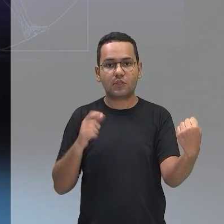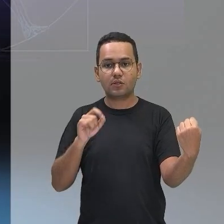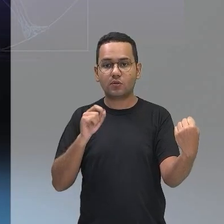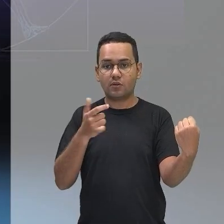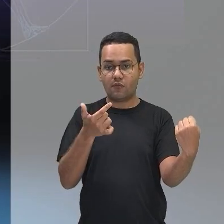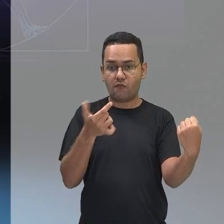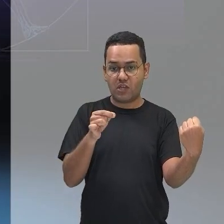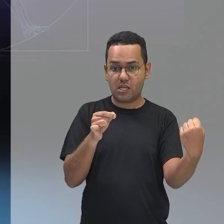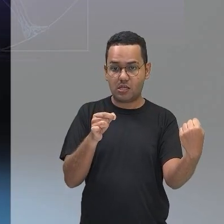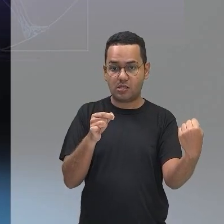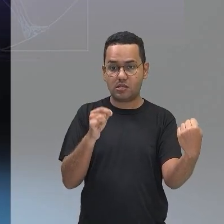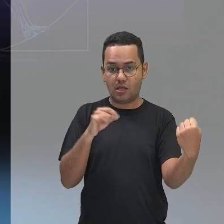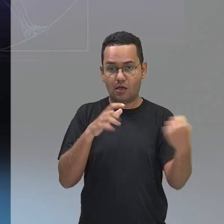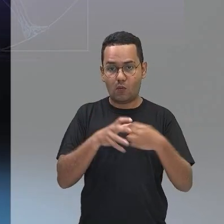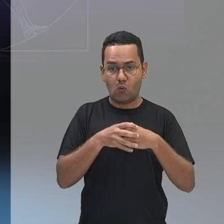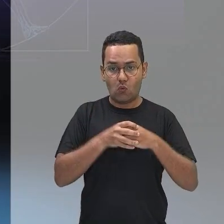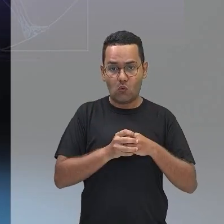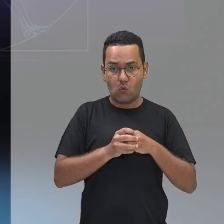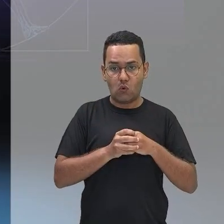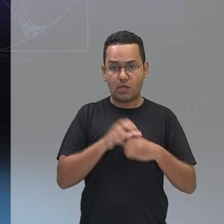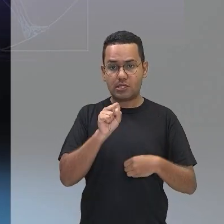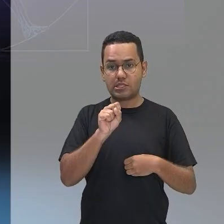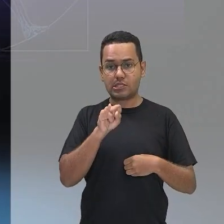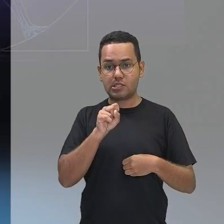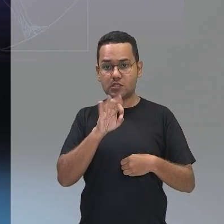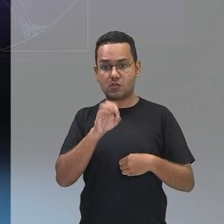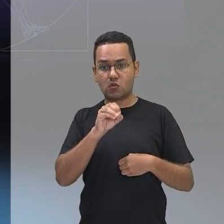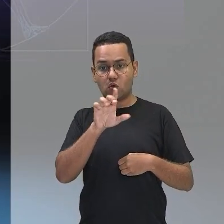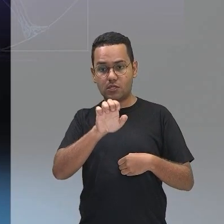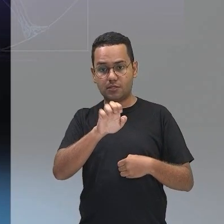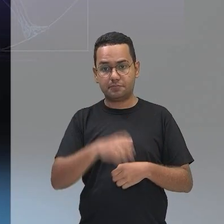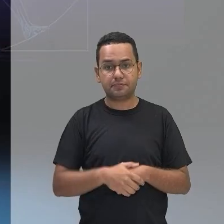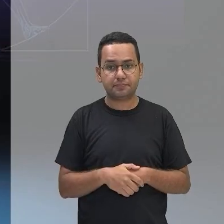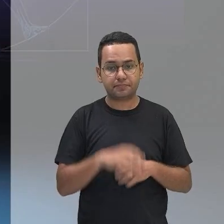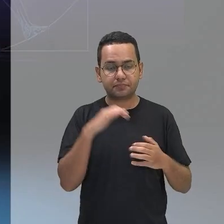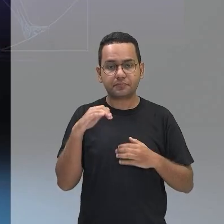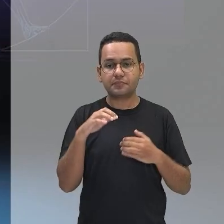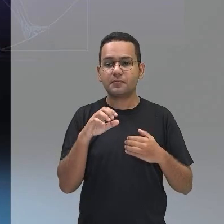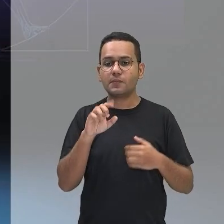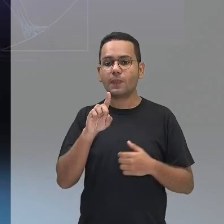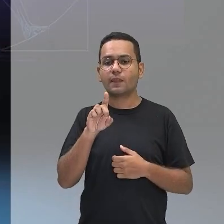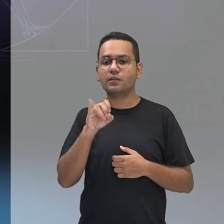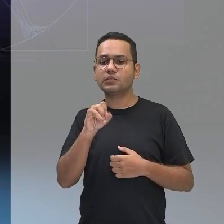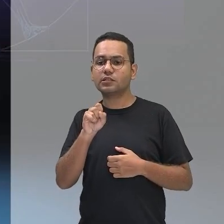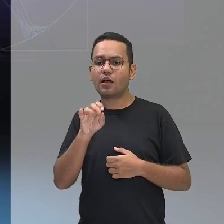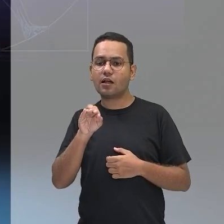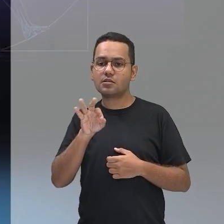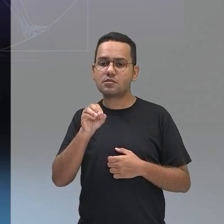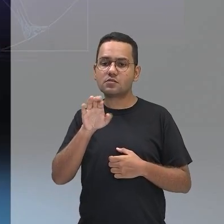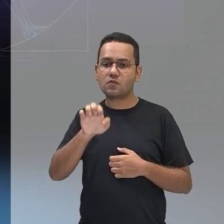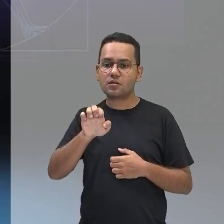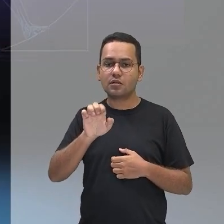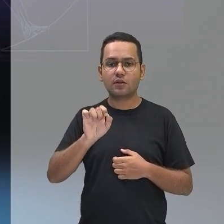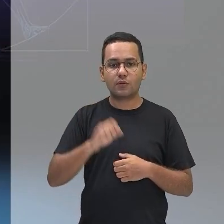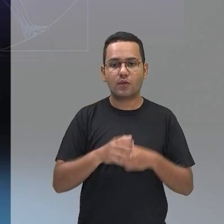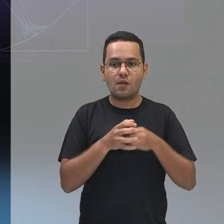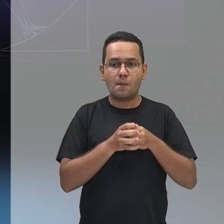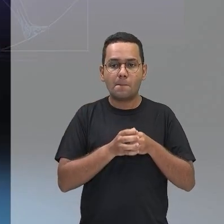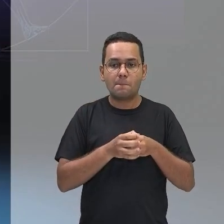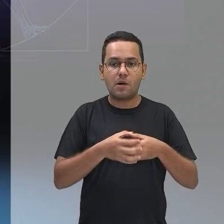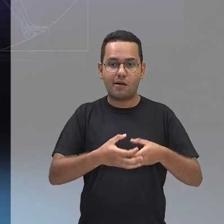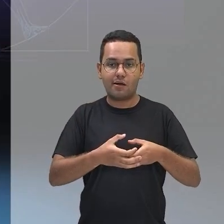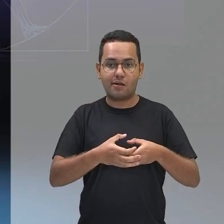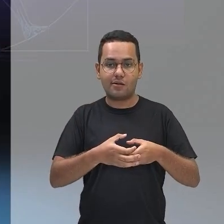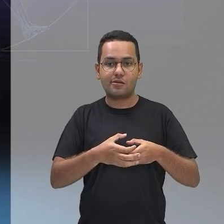da sístole, né? Aonde o contração está fazendo isso. E a diástole é a parte do quê? Do relaxamento,